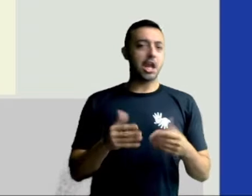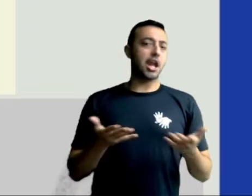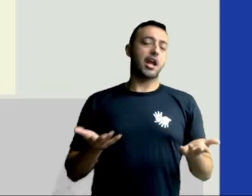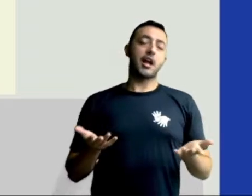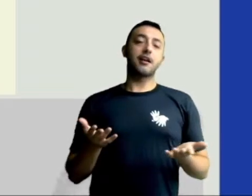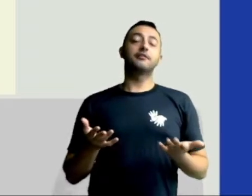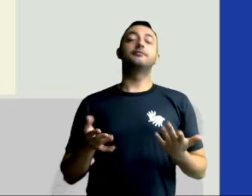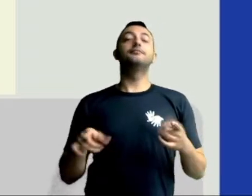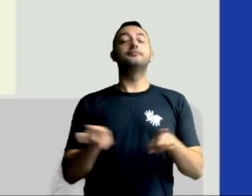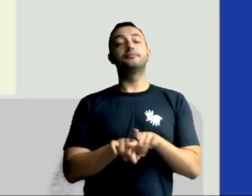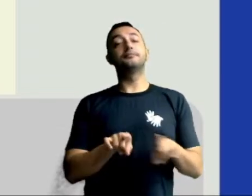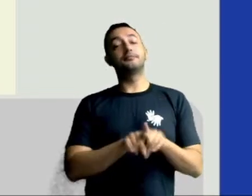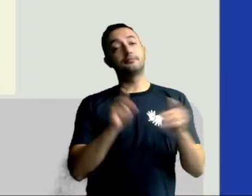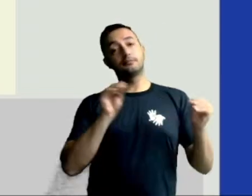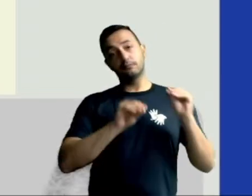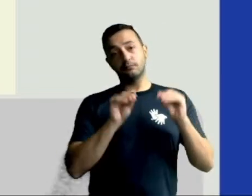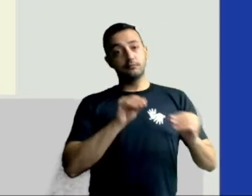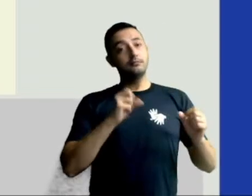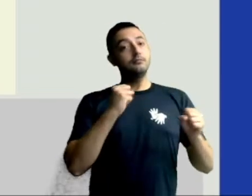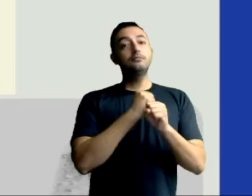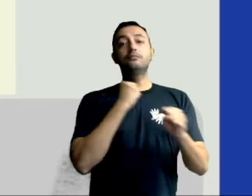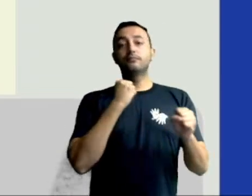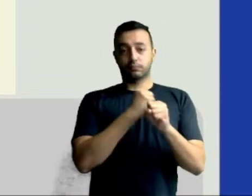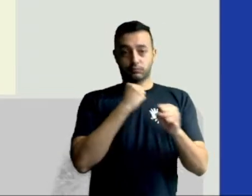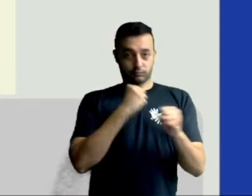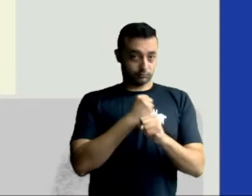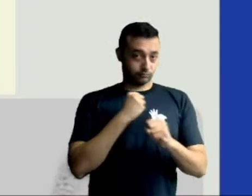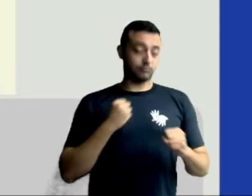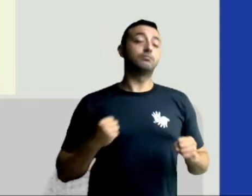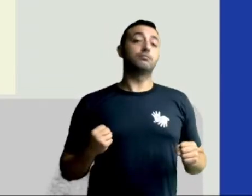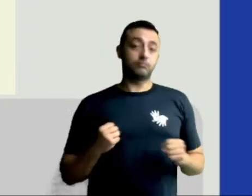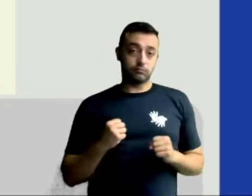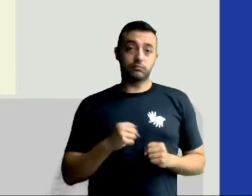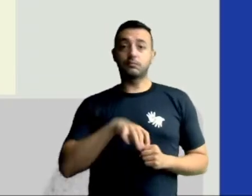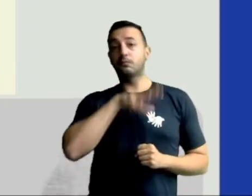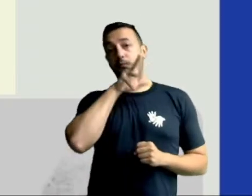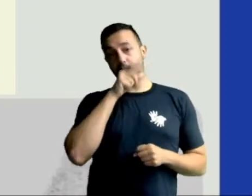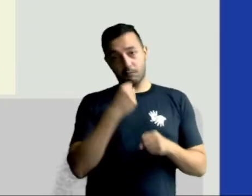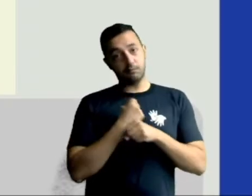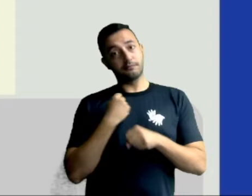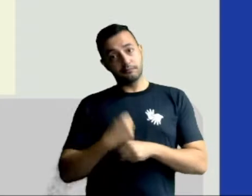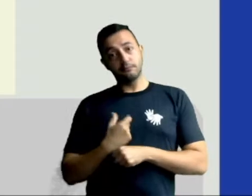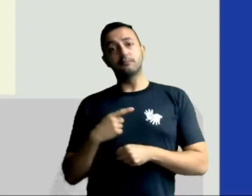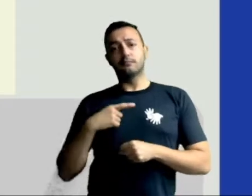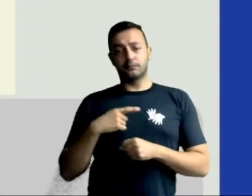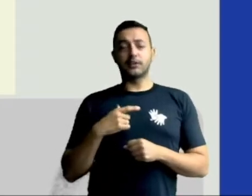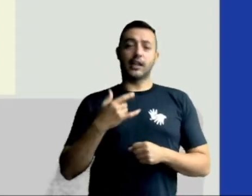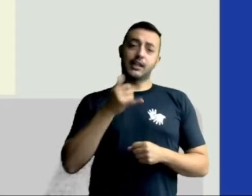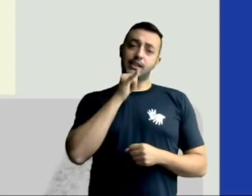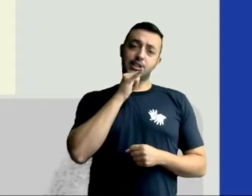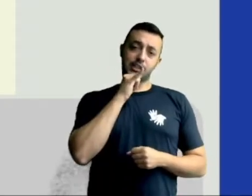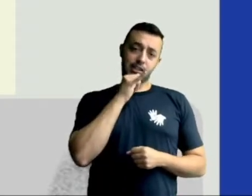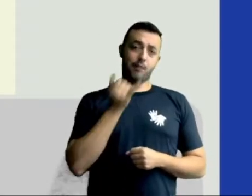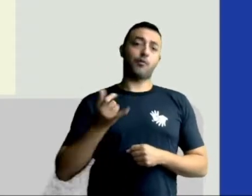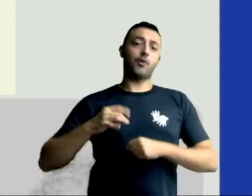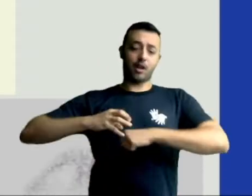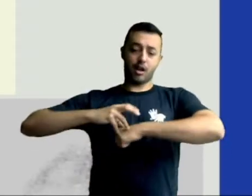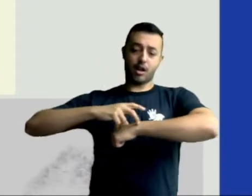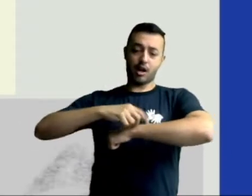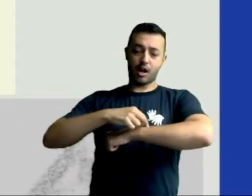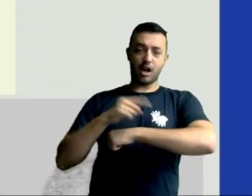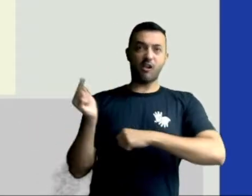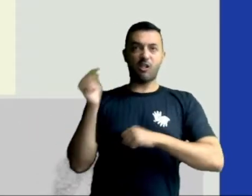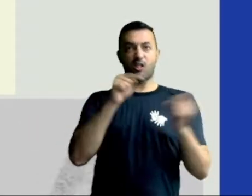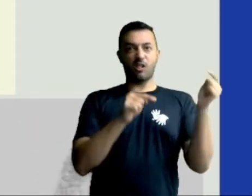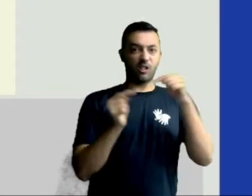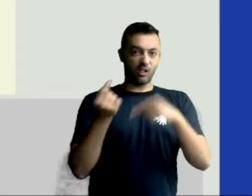os componentes construídos, os elementos construídos, tanto pelos animais, como teias de aranhas, colmeias,